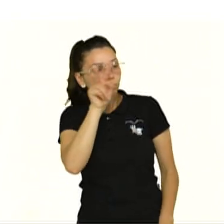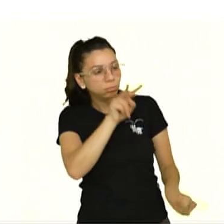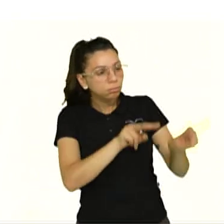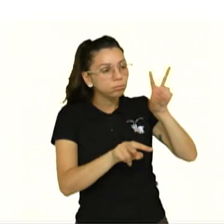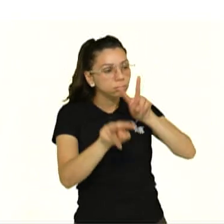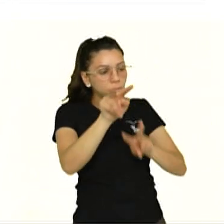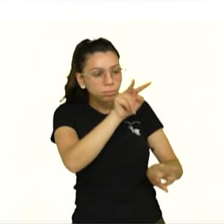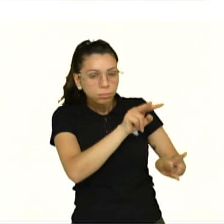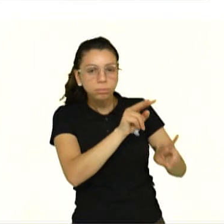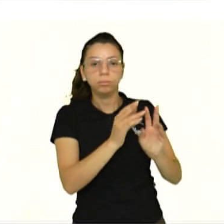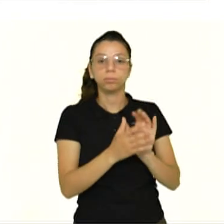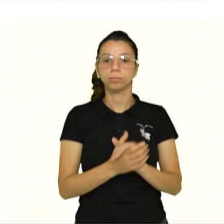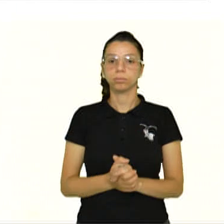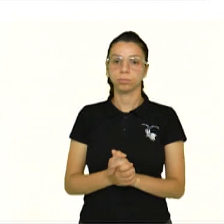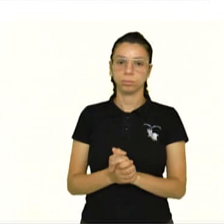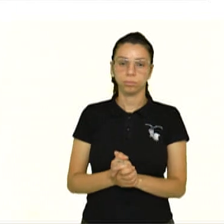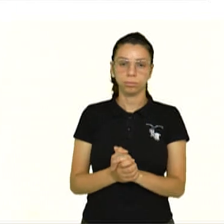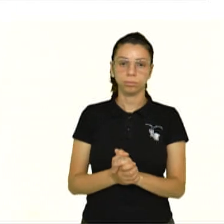né?